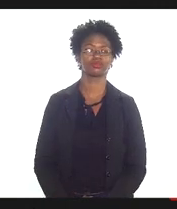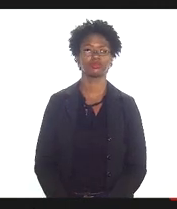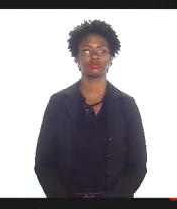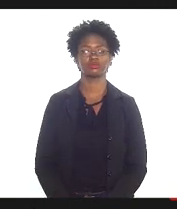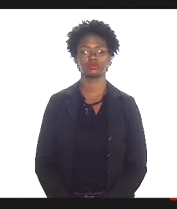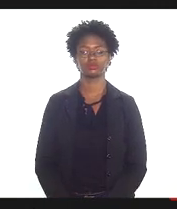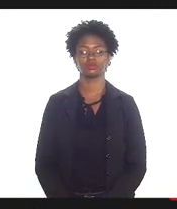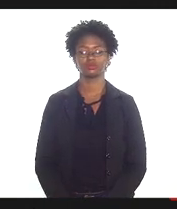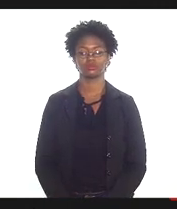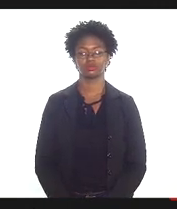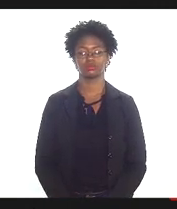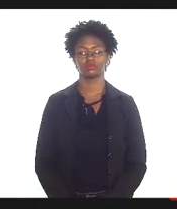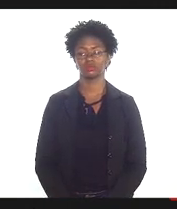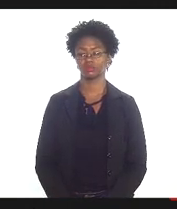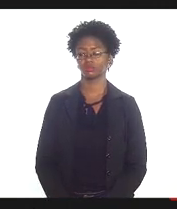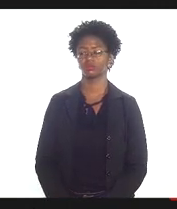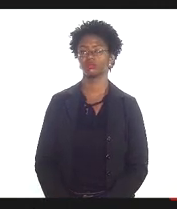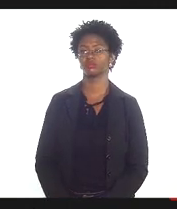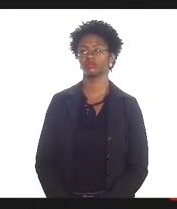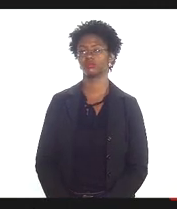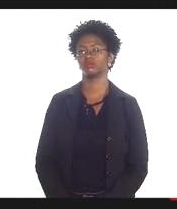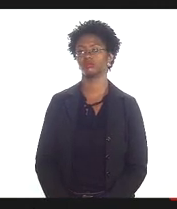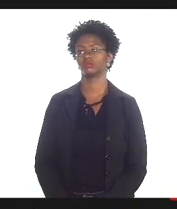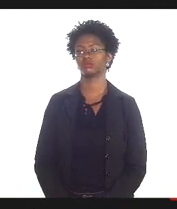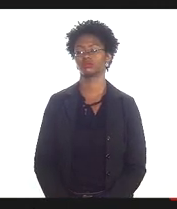Eu acho que esse é um ponto